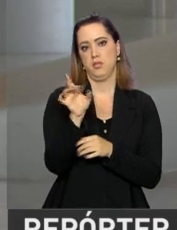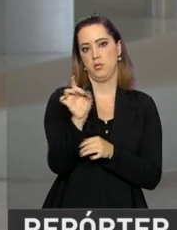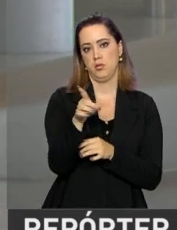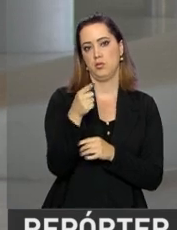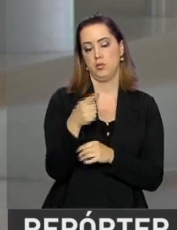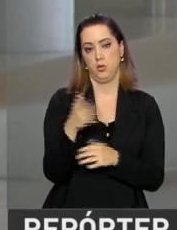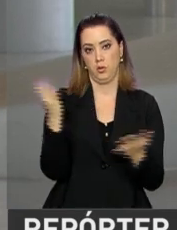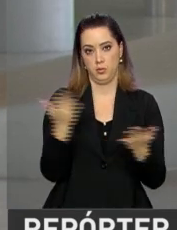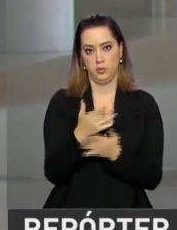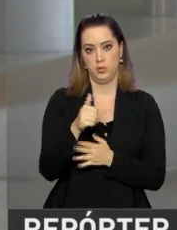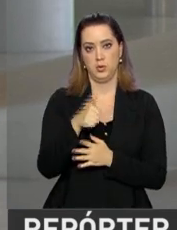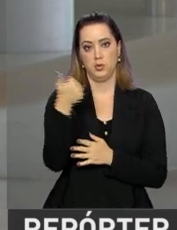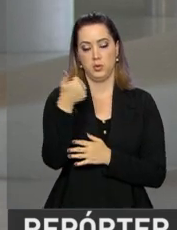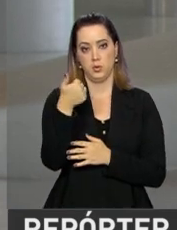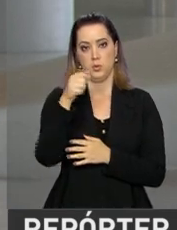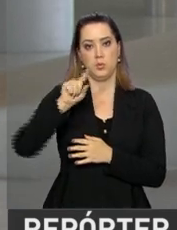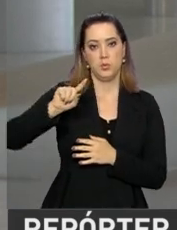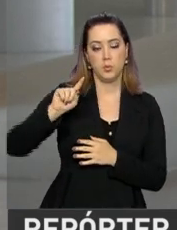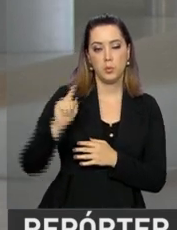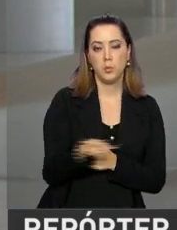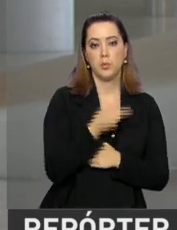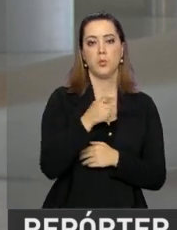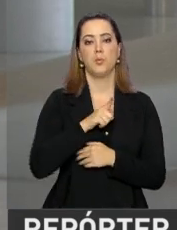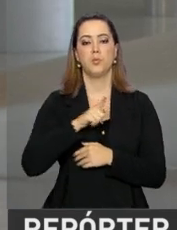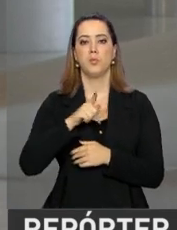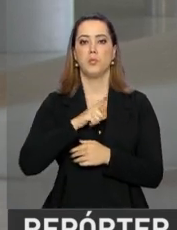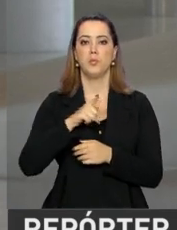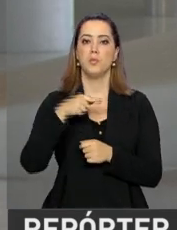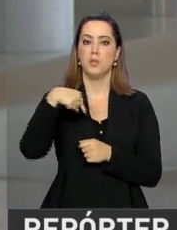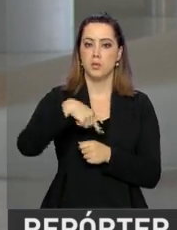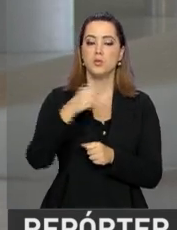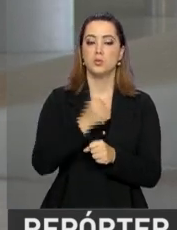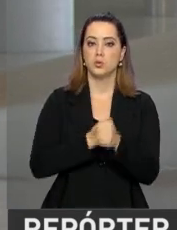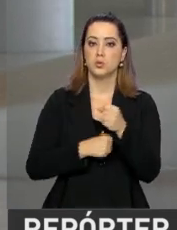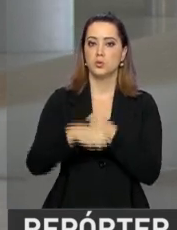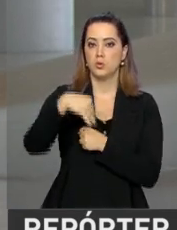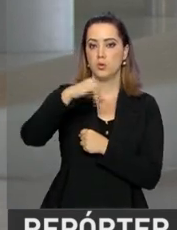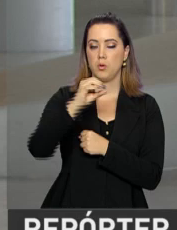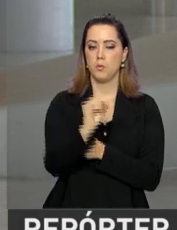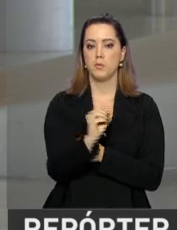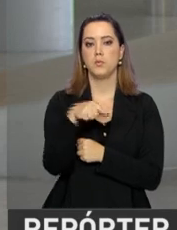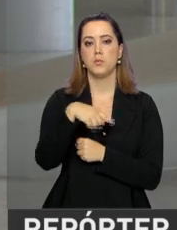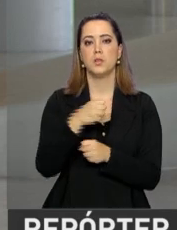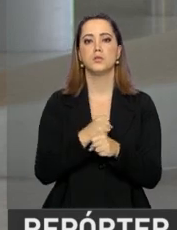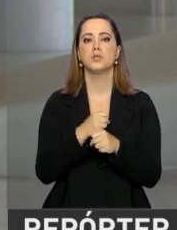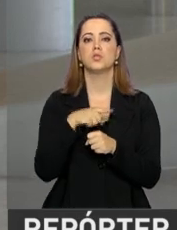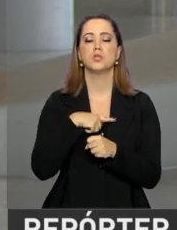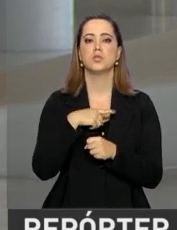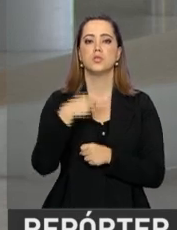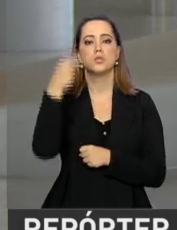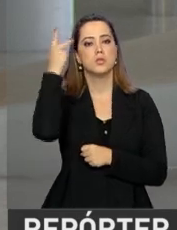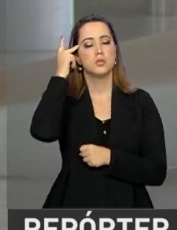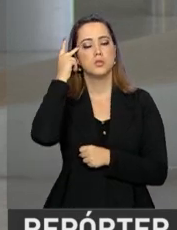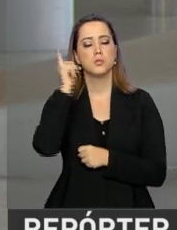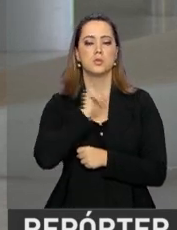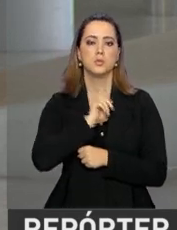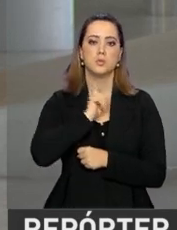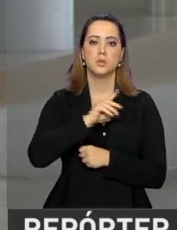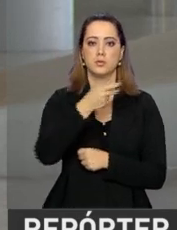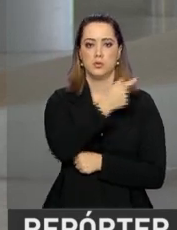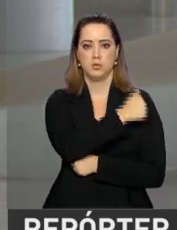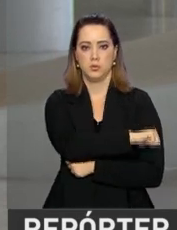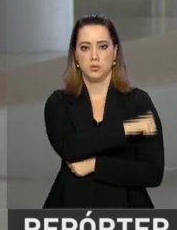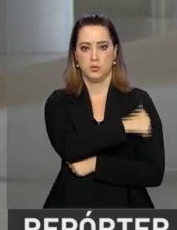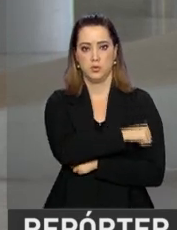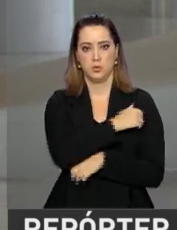trabalhadores domésticos tinham o FGTS em maio deste ano. São Paulo, Minas Gerais e Rio de Janeiro são os estados com maior número